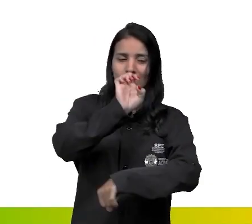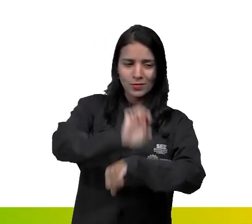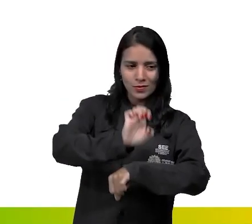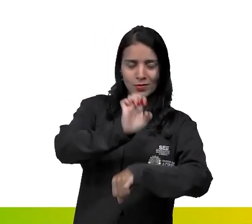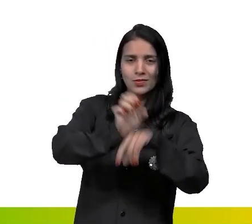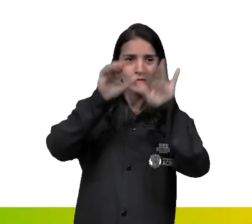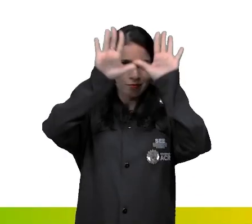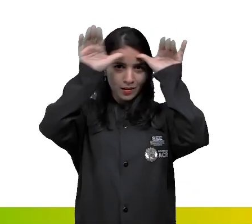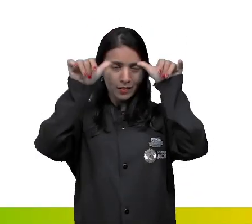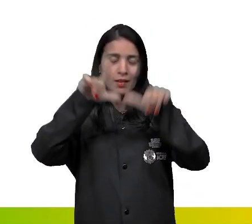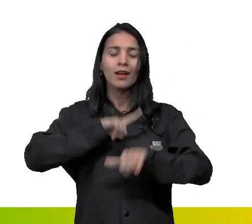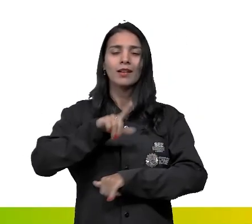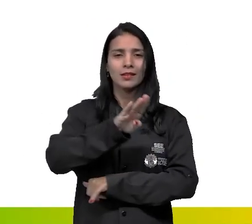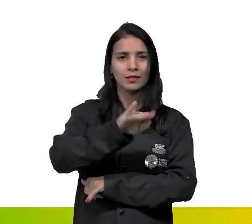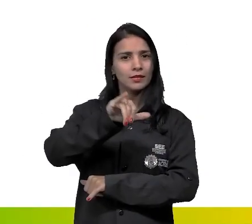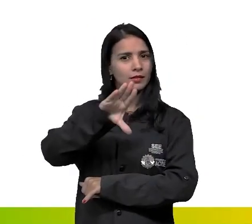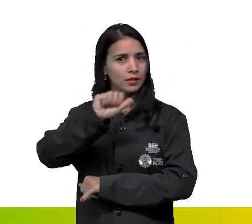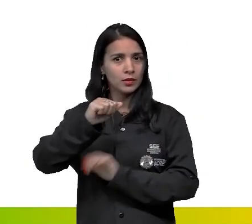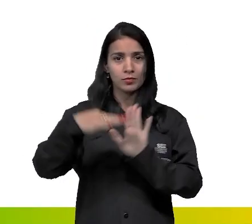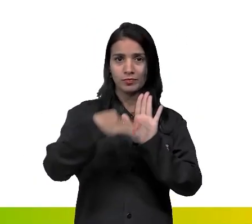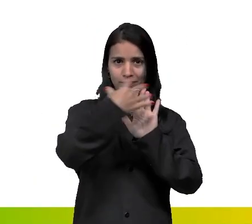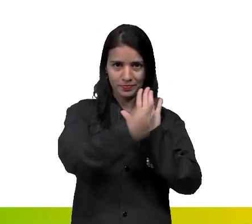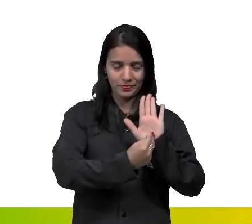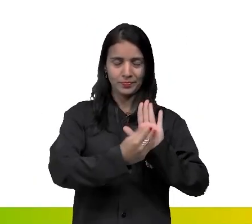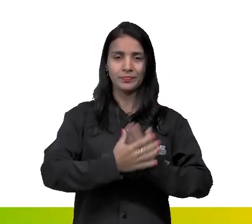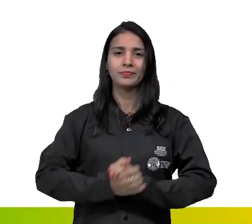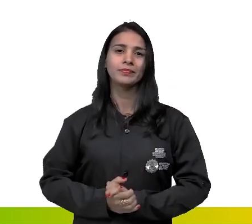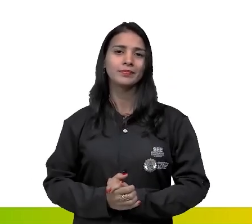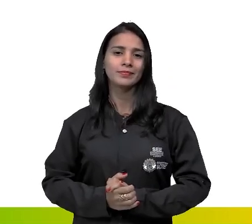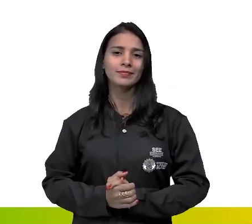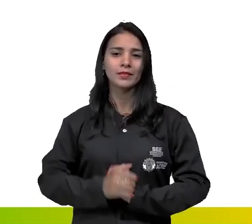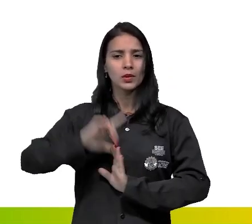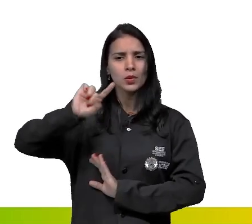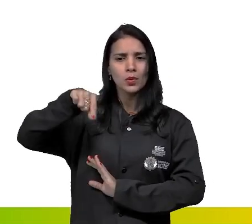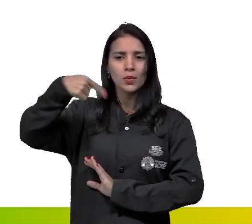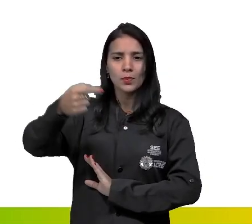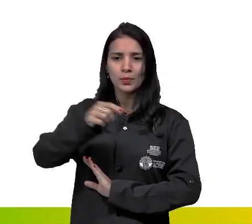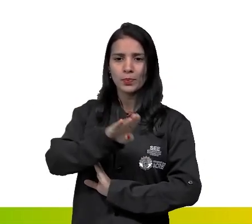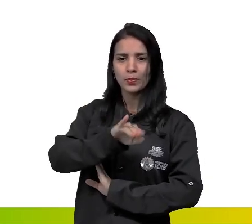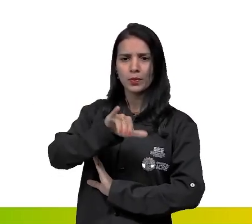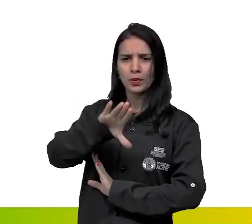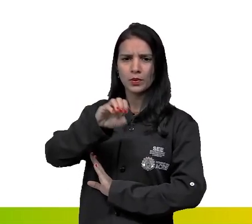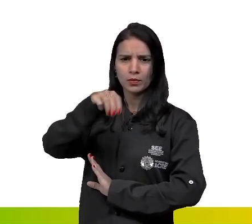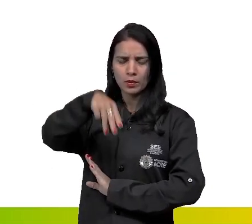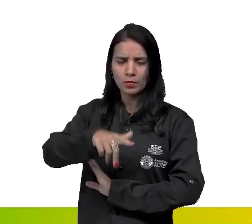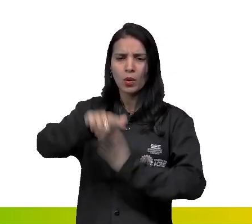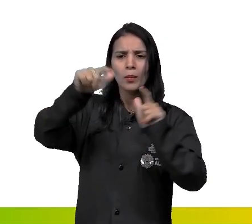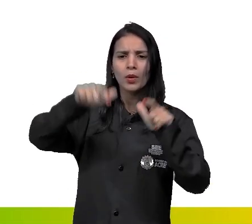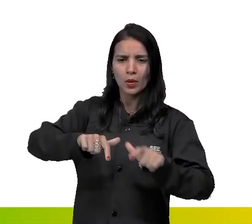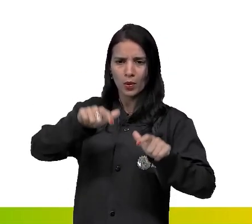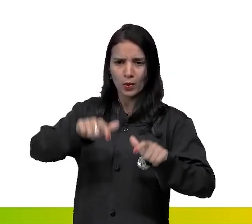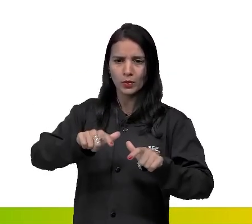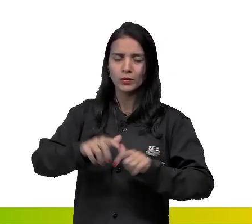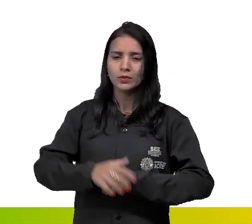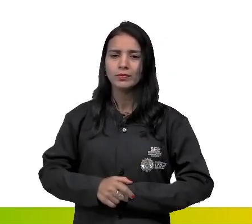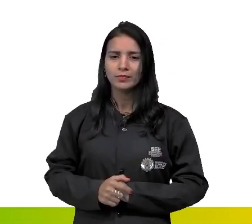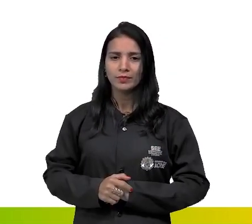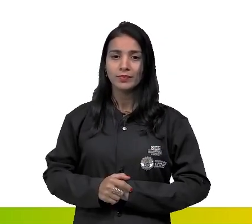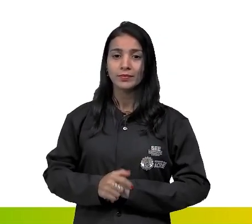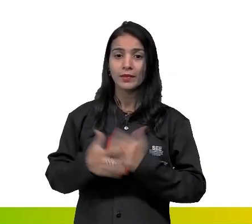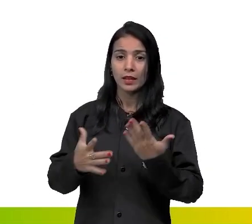bioma amazônico, certo? Vamos então para o próximo bioma e a sua localização. Aqui a gente tem